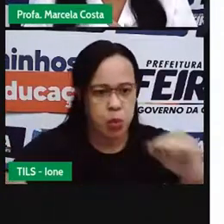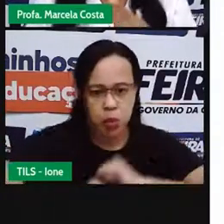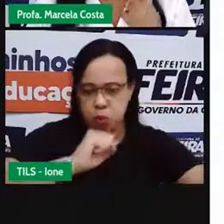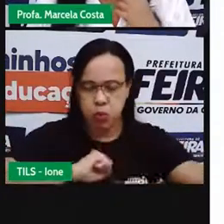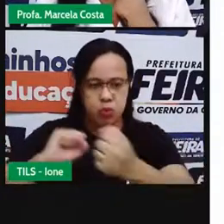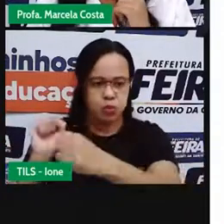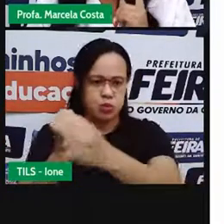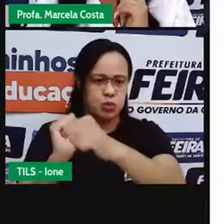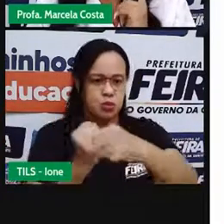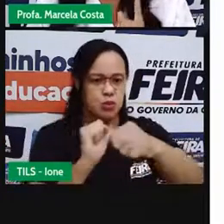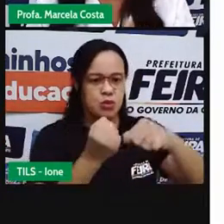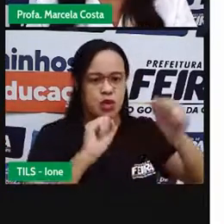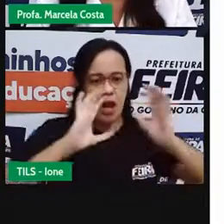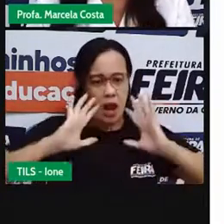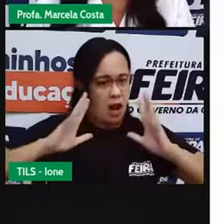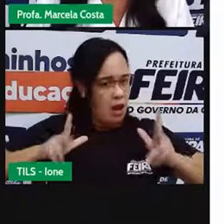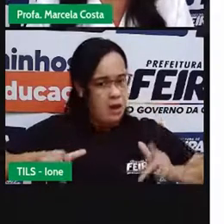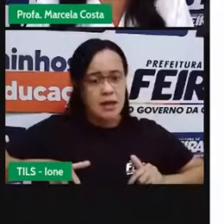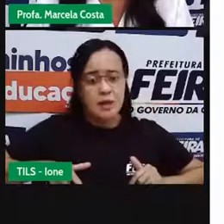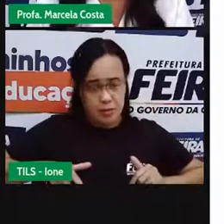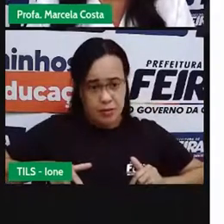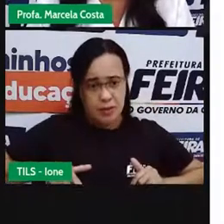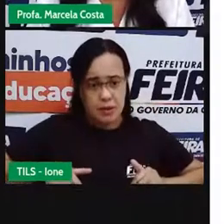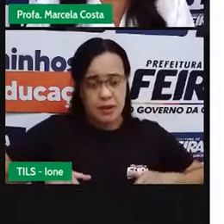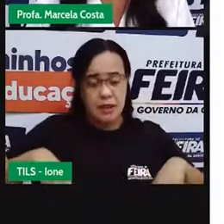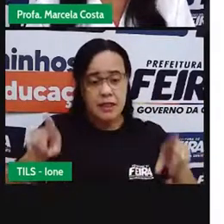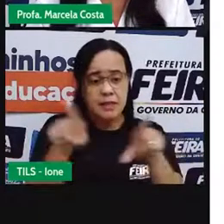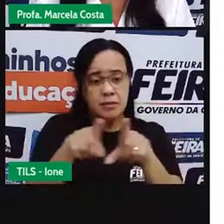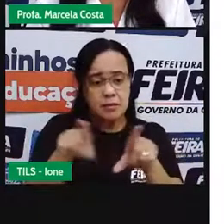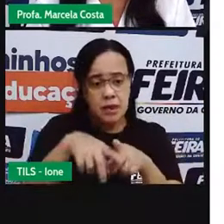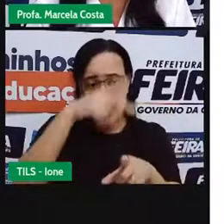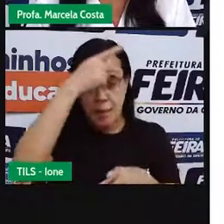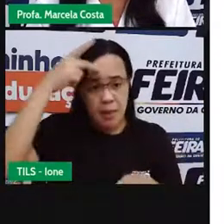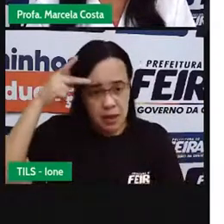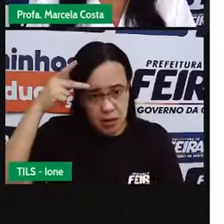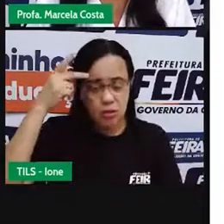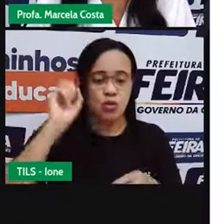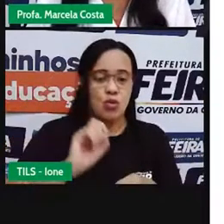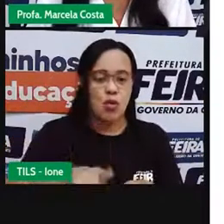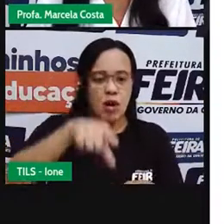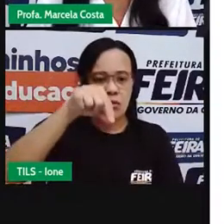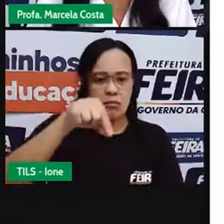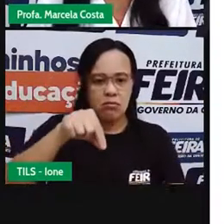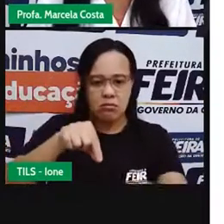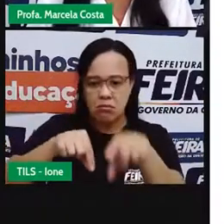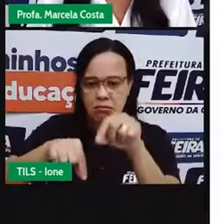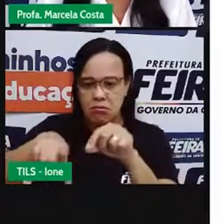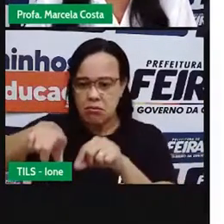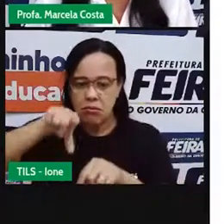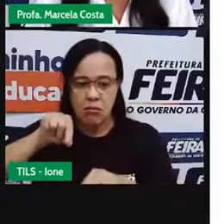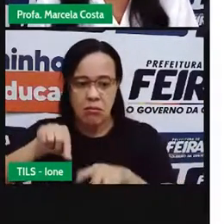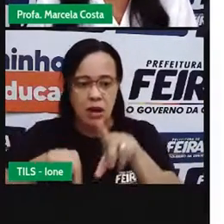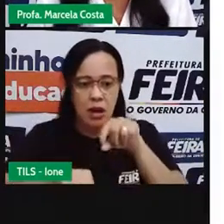E também tem os catadores, que são aquelas pessoas